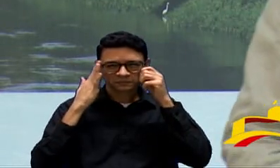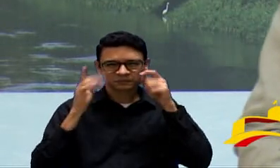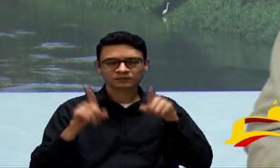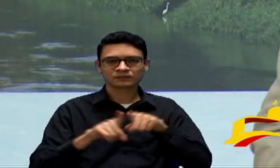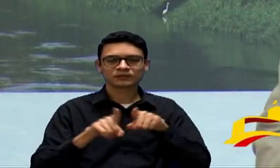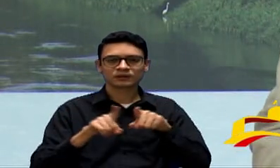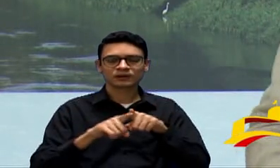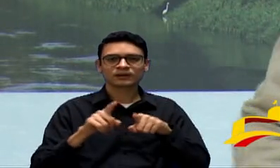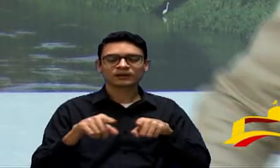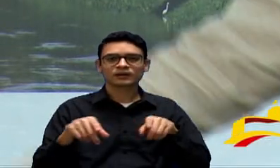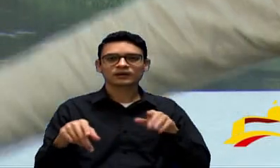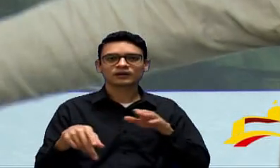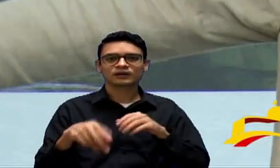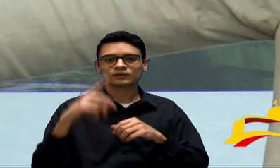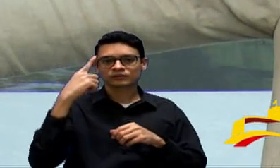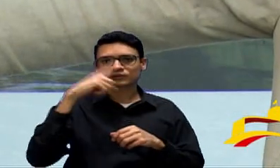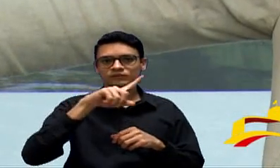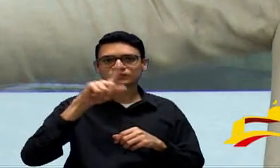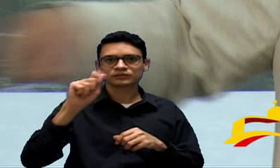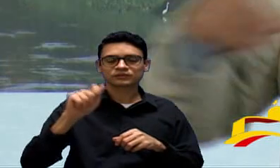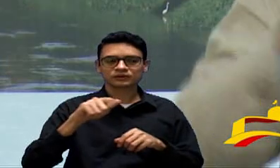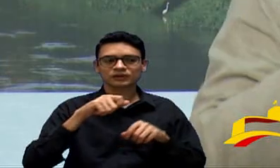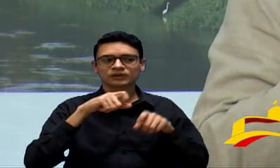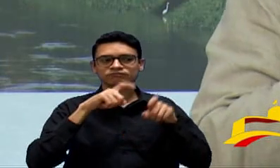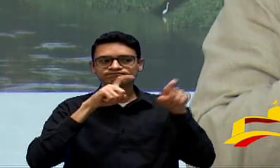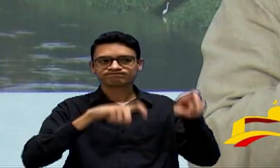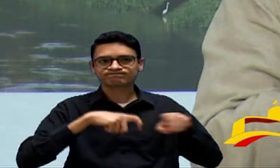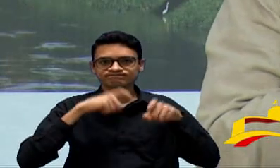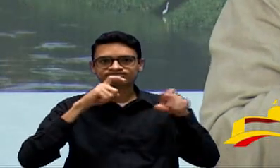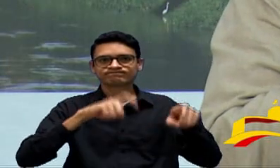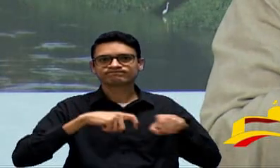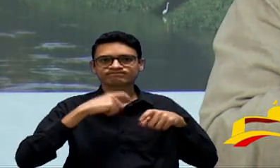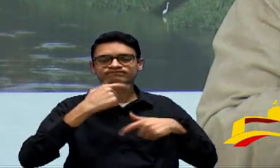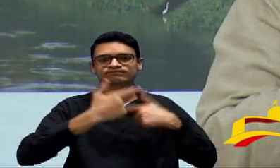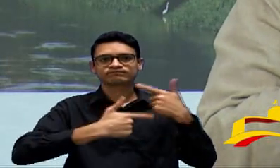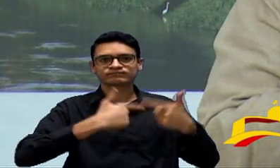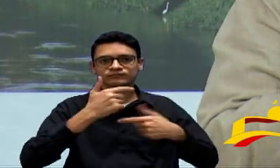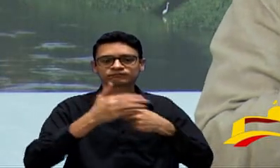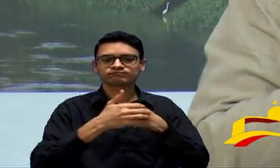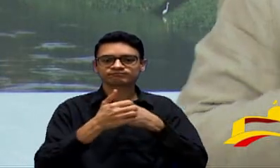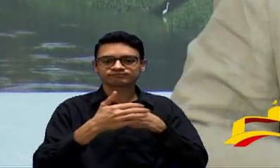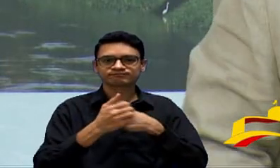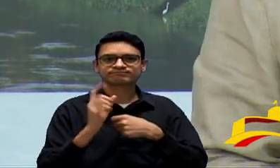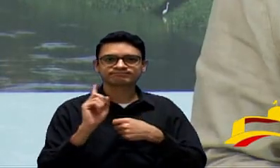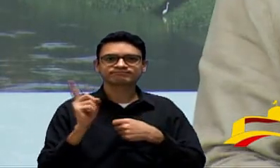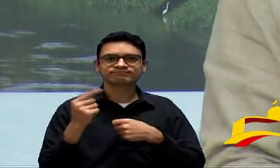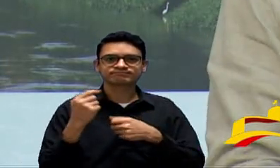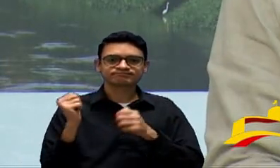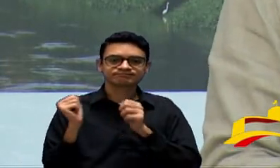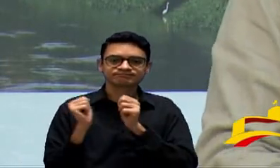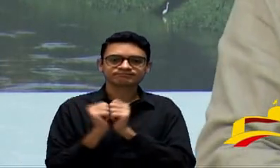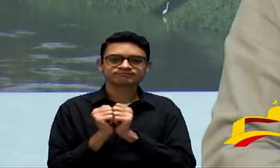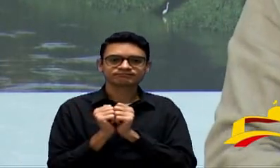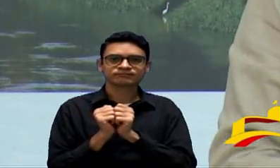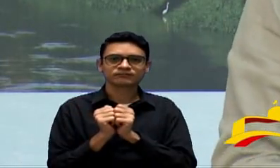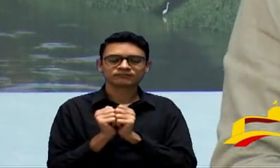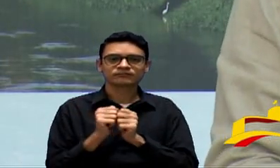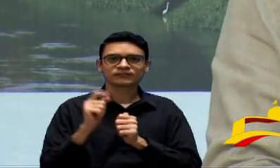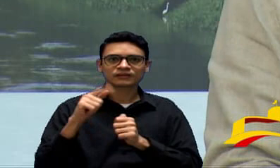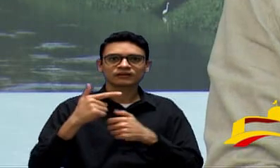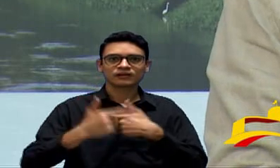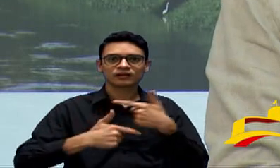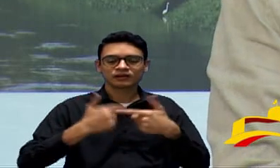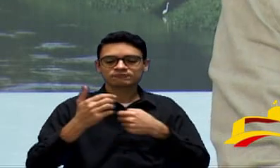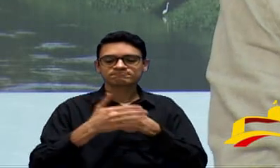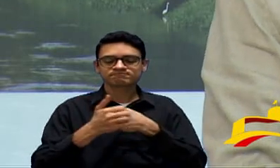hoje também é o dia do fazendeiro, hein, Treviso? Vou homenagear o nosso fazendeiro aí, Treviso, vereador Treviso. Também é dia do fazendeiro, Rodrigo